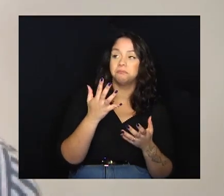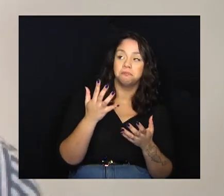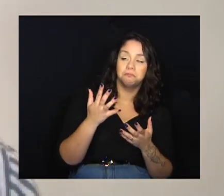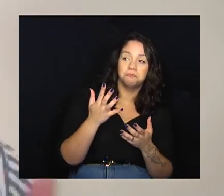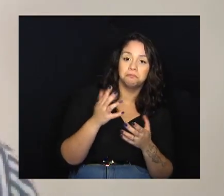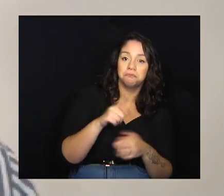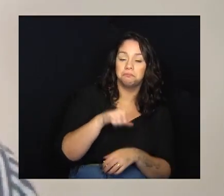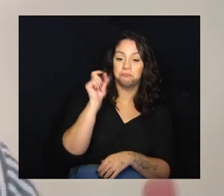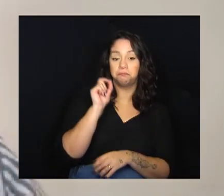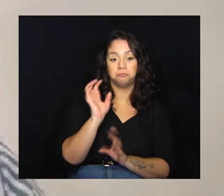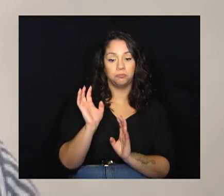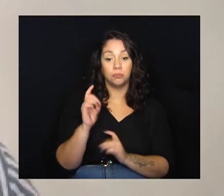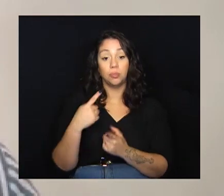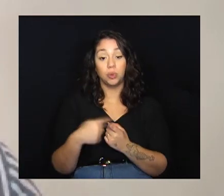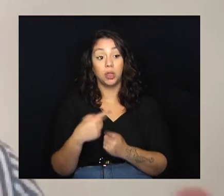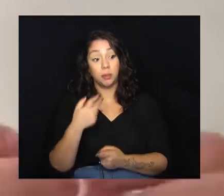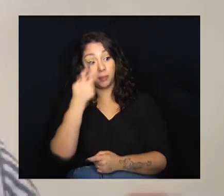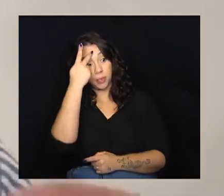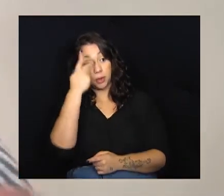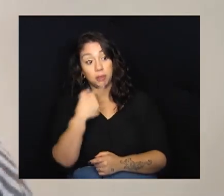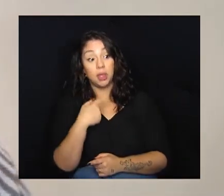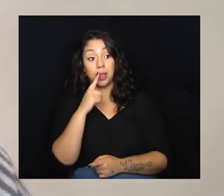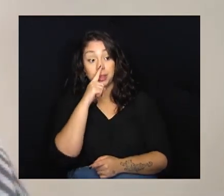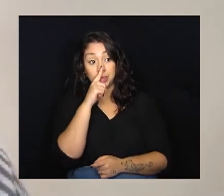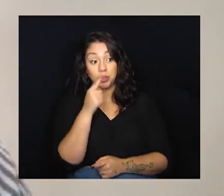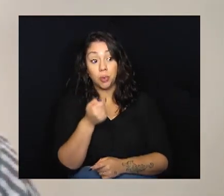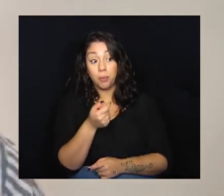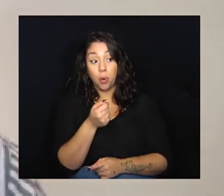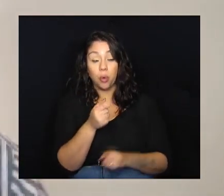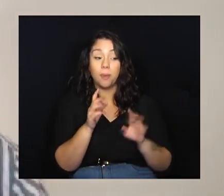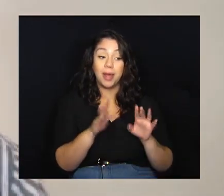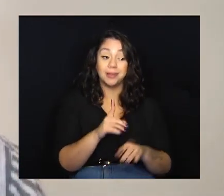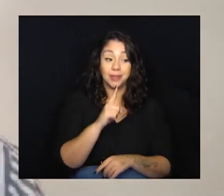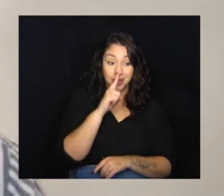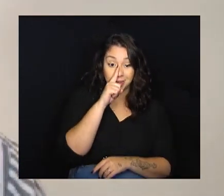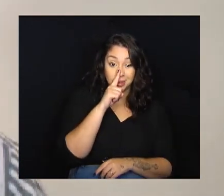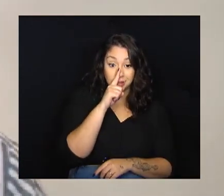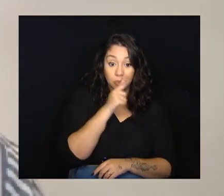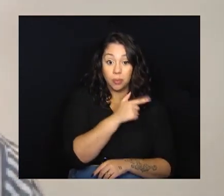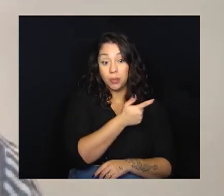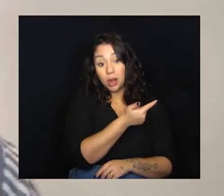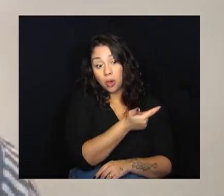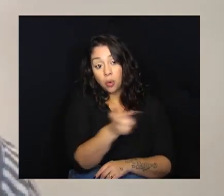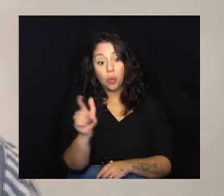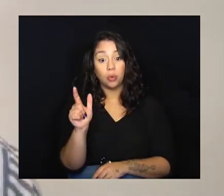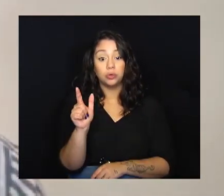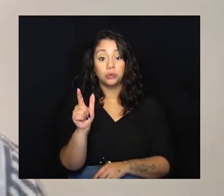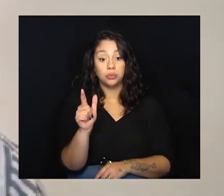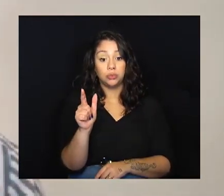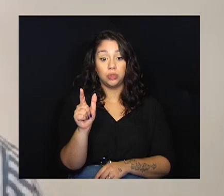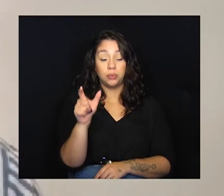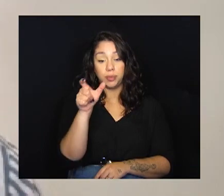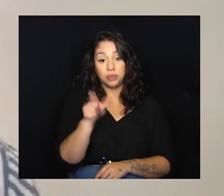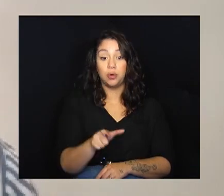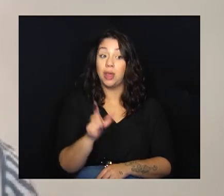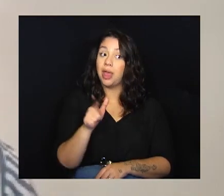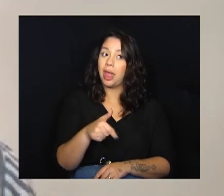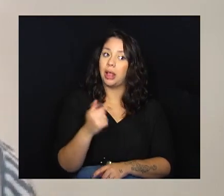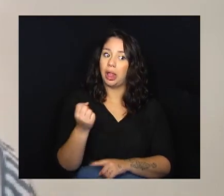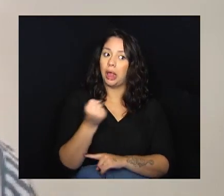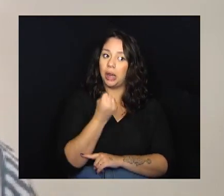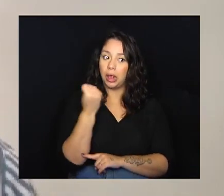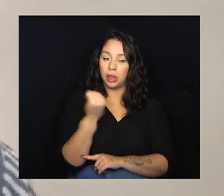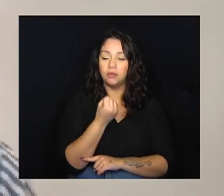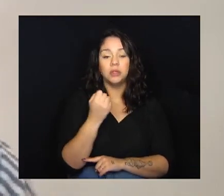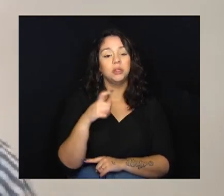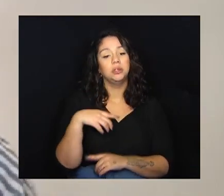para mim um risco é baixo mas esse mesmo risco para um outro indivíduo é alto então a gente não